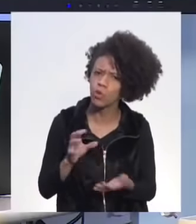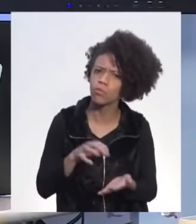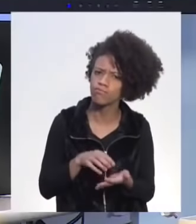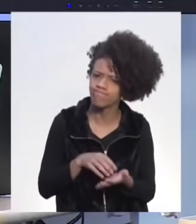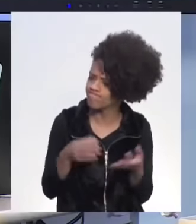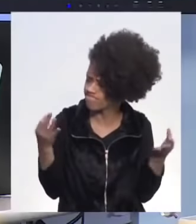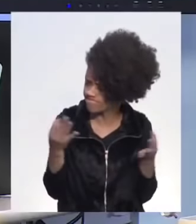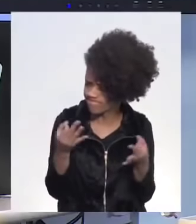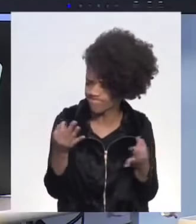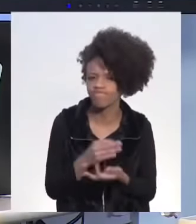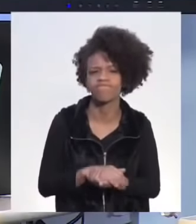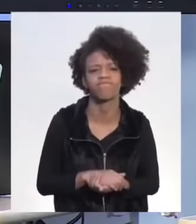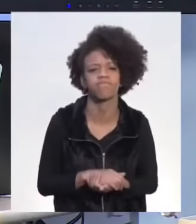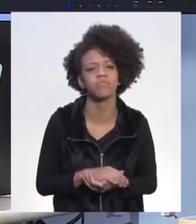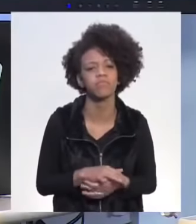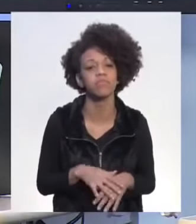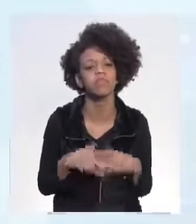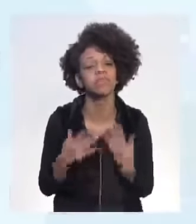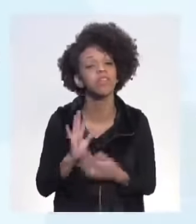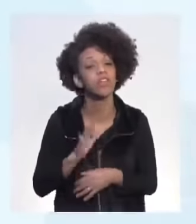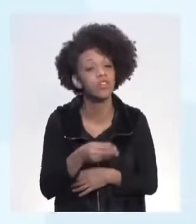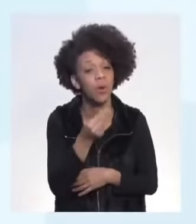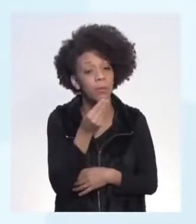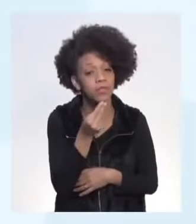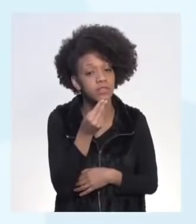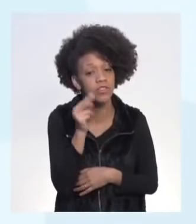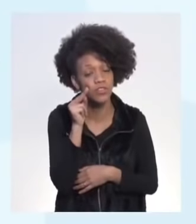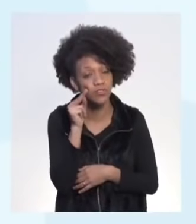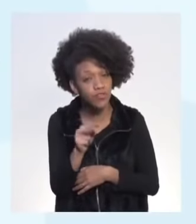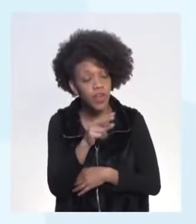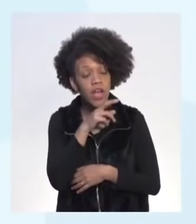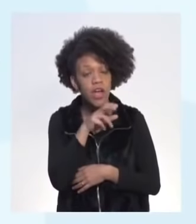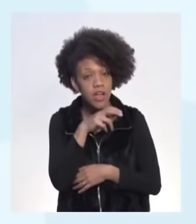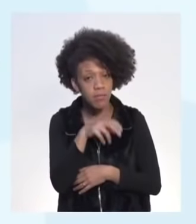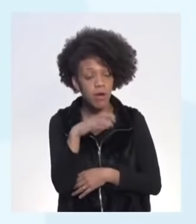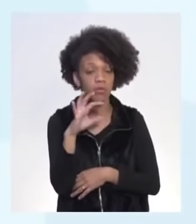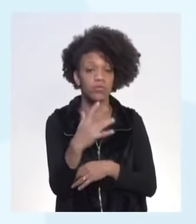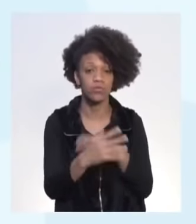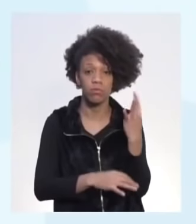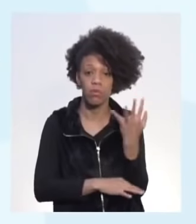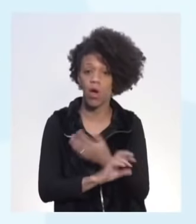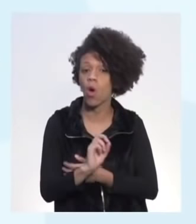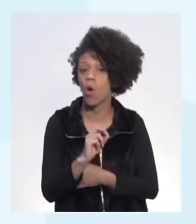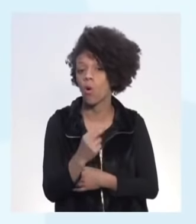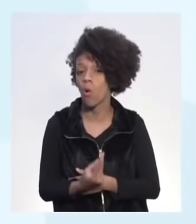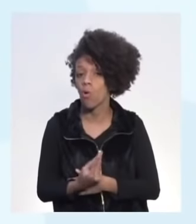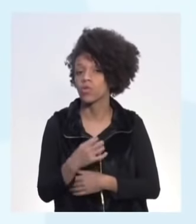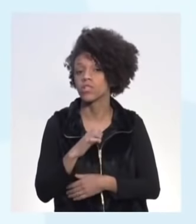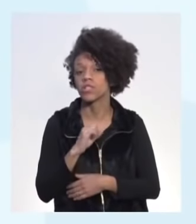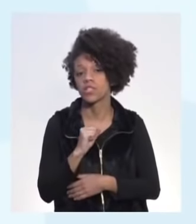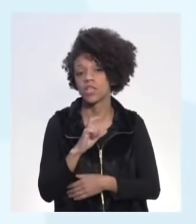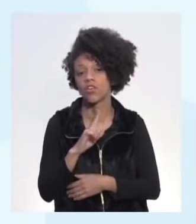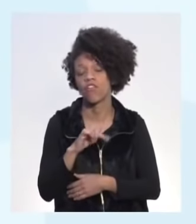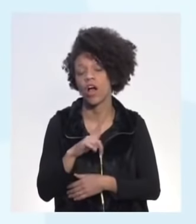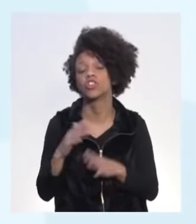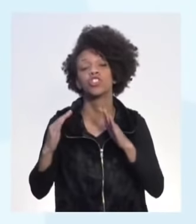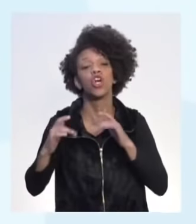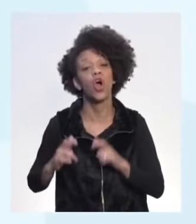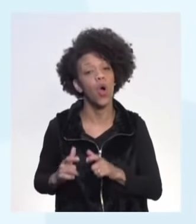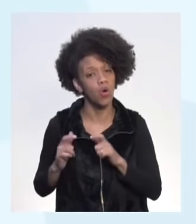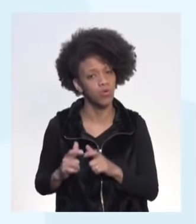Ótimo, boa ideia. E aí, você já teve oportunidade de ver algum animal silvestre ou selvagem? Onde? Então até